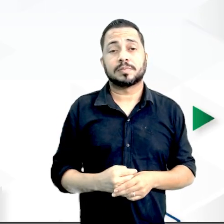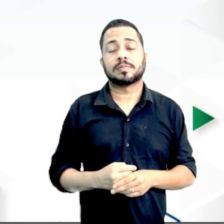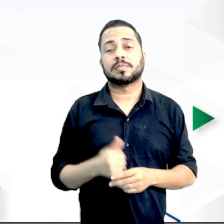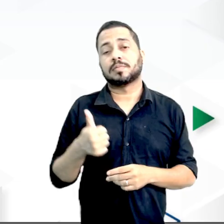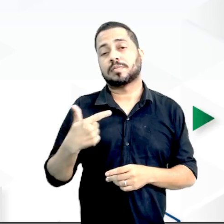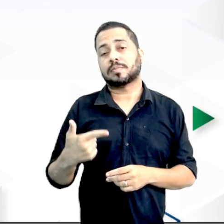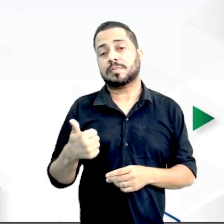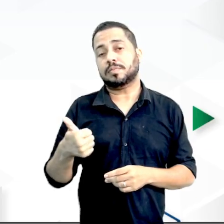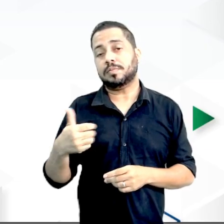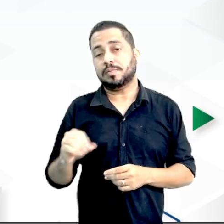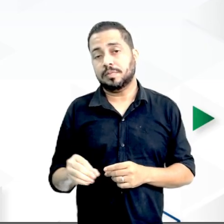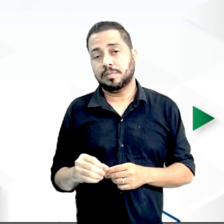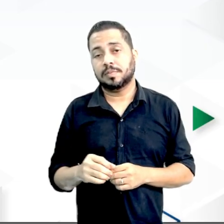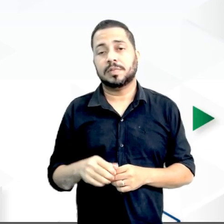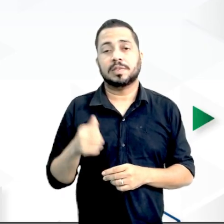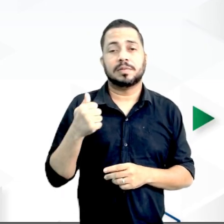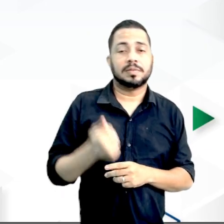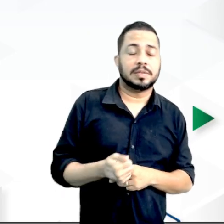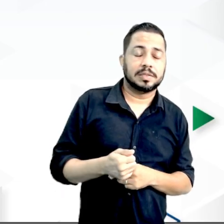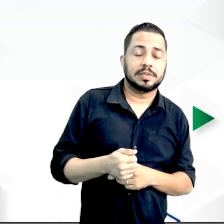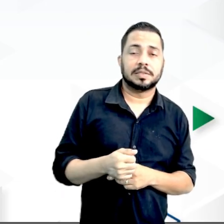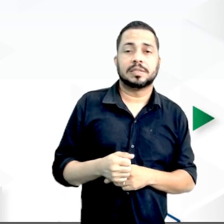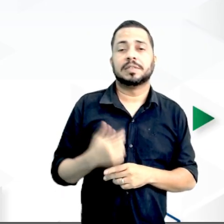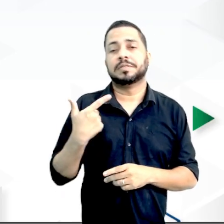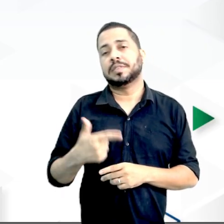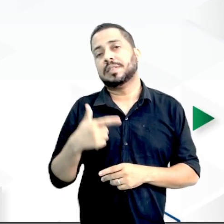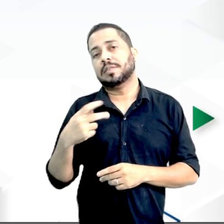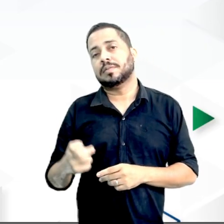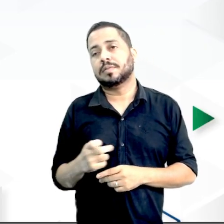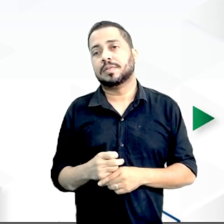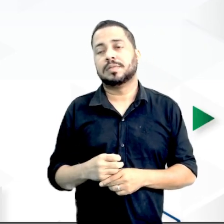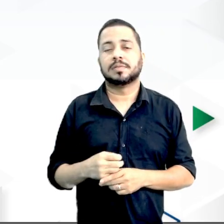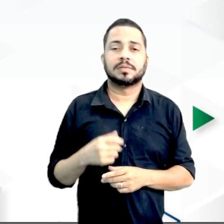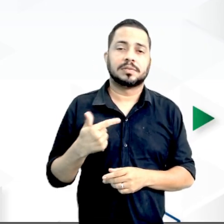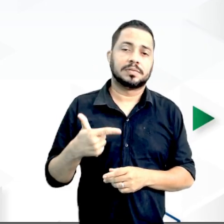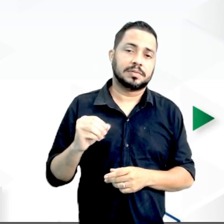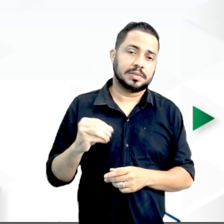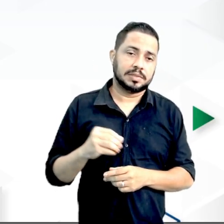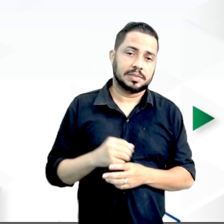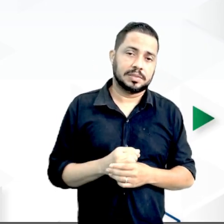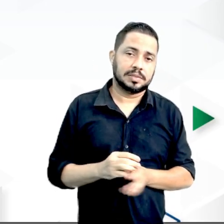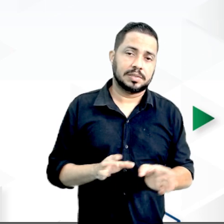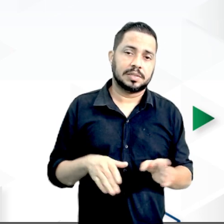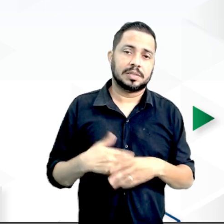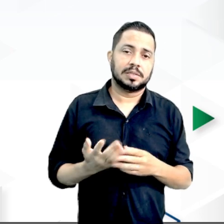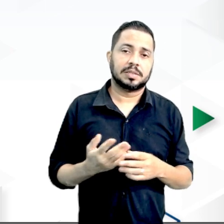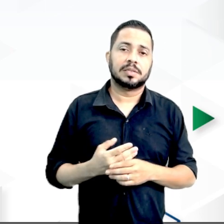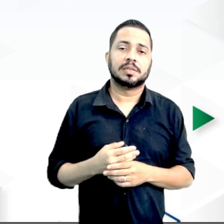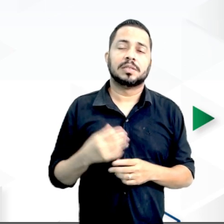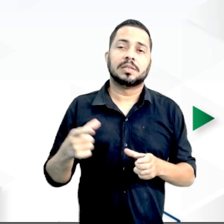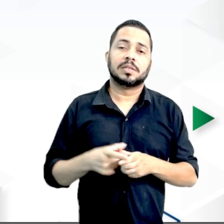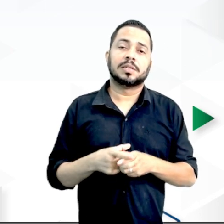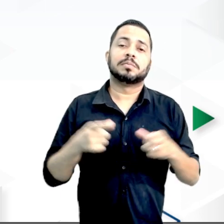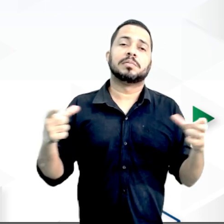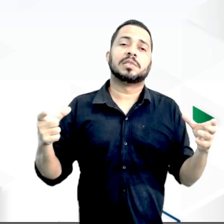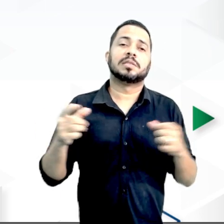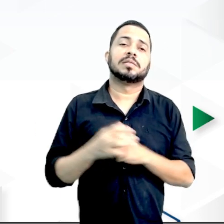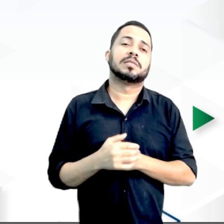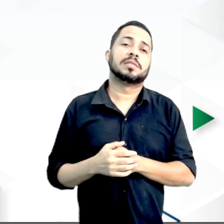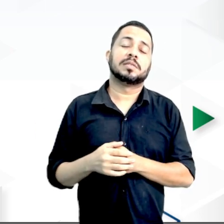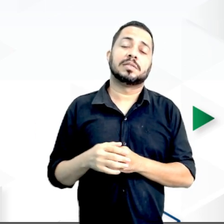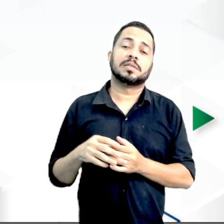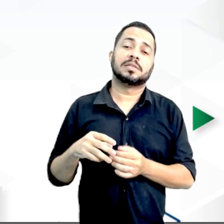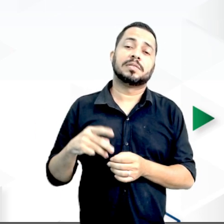12, 10, que é do A, seria 24, 20. Deu para entender? Aí nós iríamos ampliar essa figura de